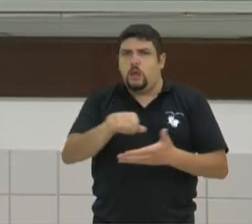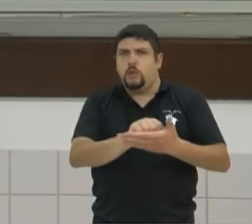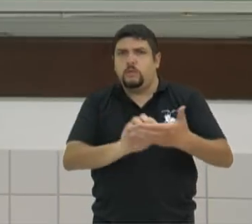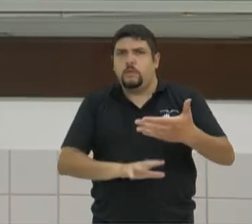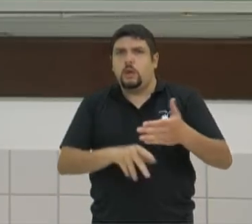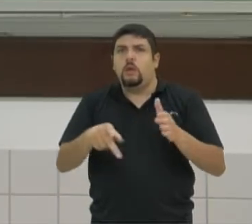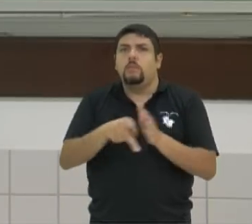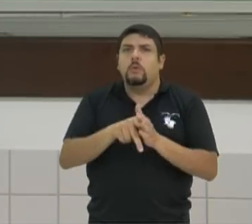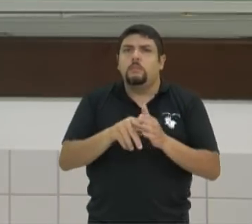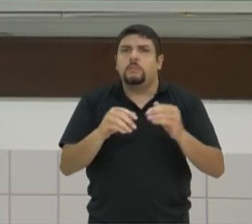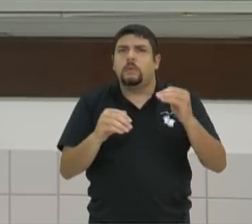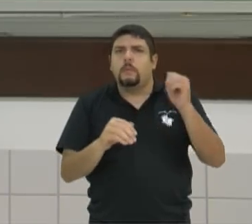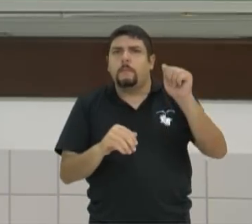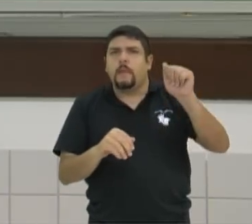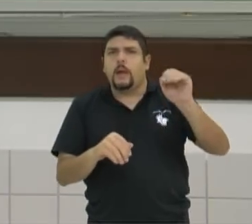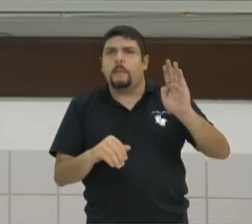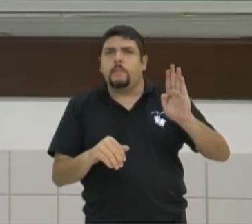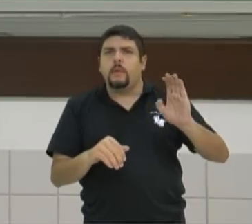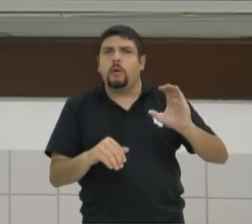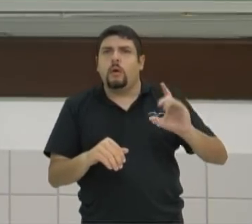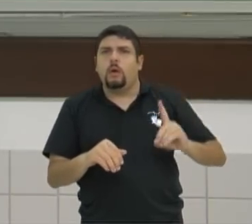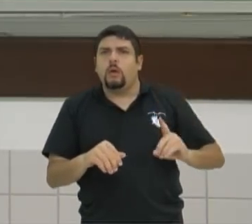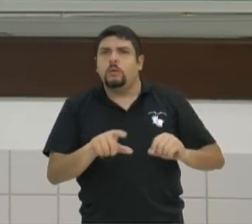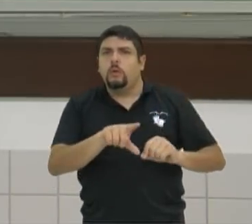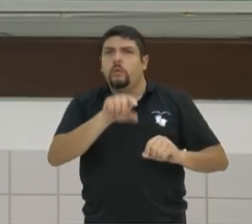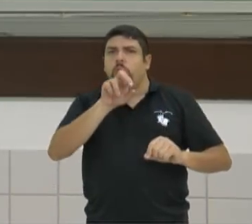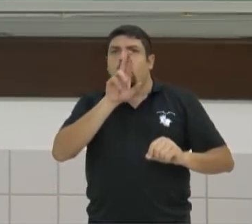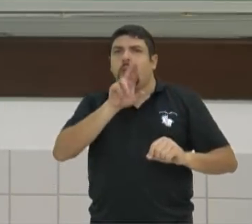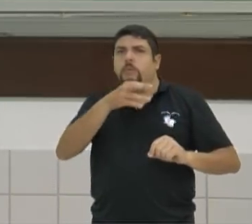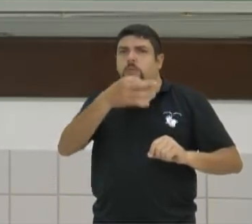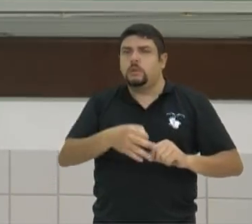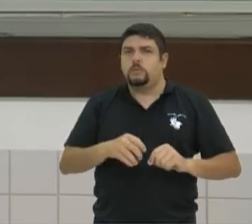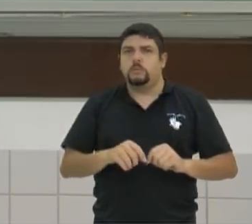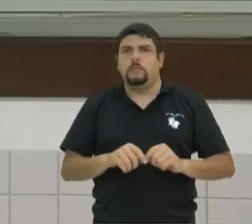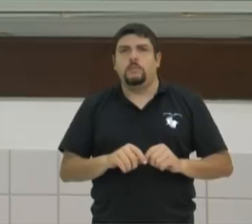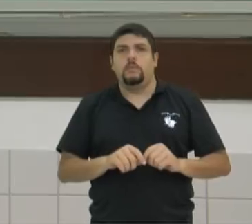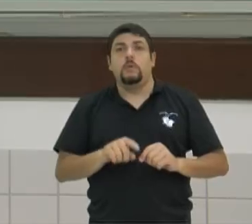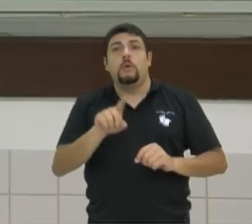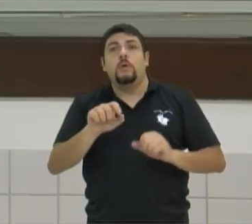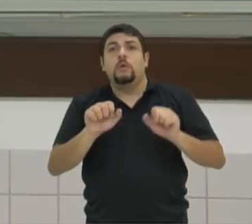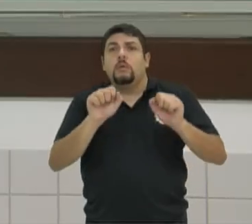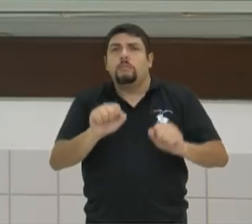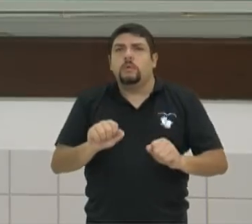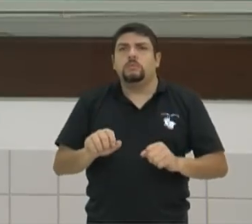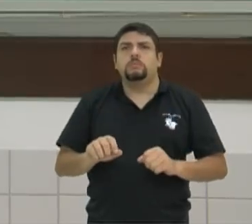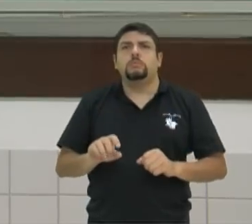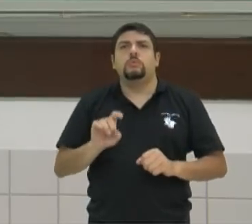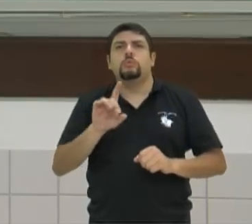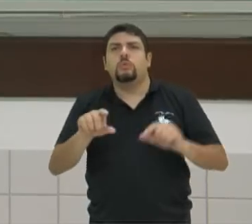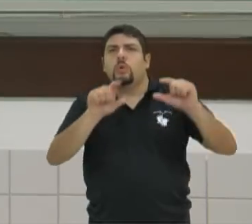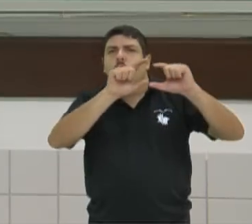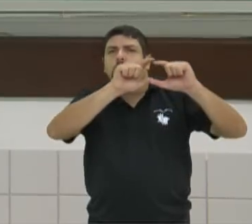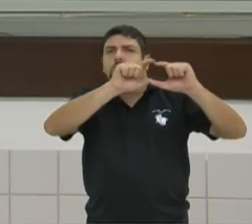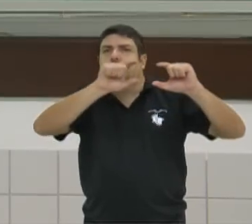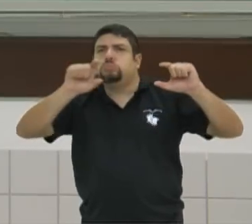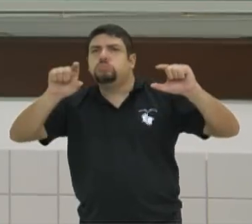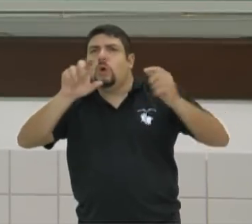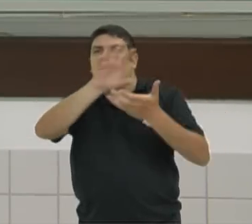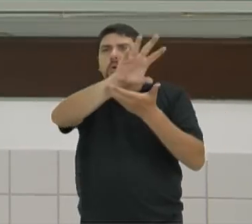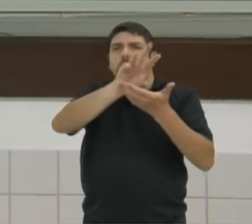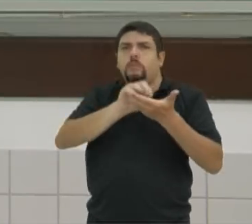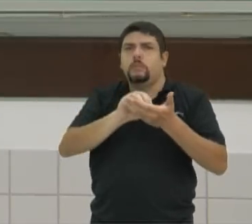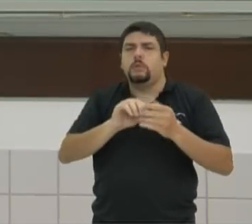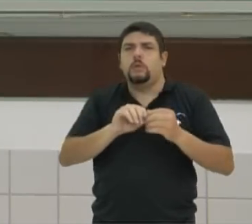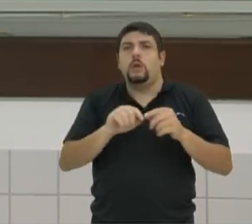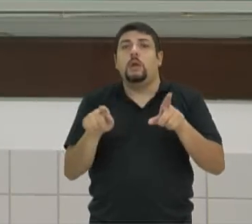estão relacionados com as definições, você pode anotar o enunciado e anotar só a alternativa que corresponde à resposta certa. Aí você